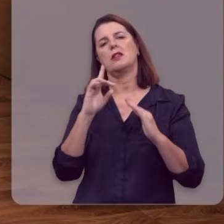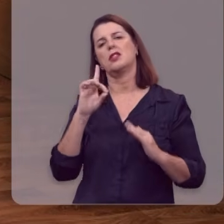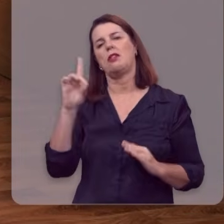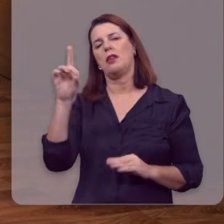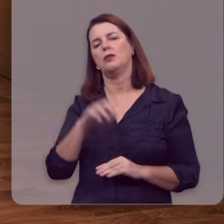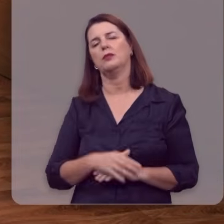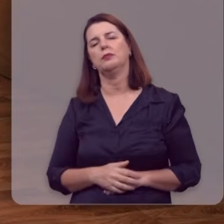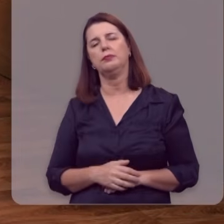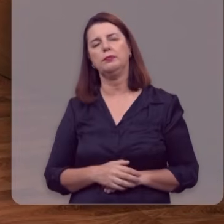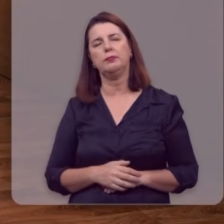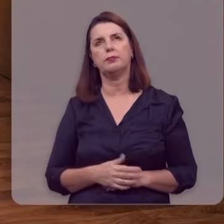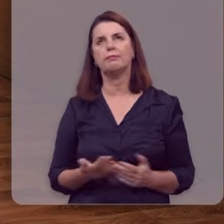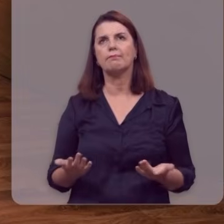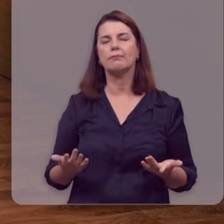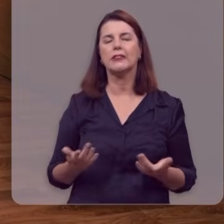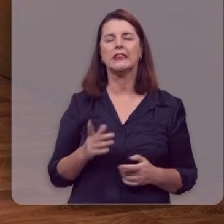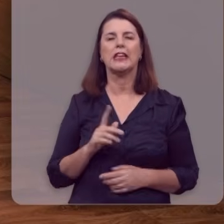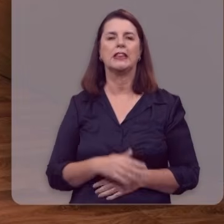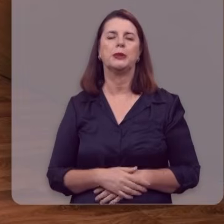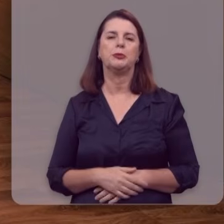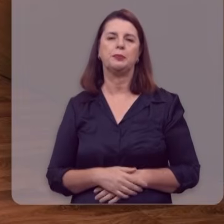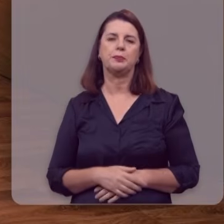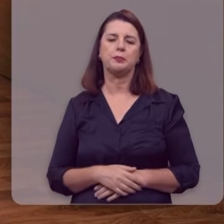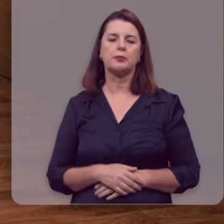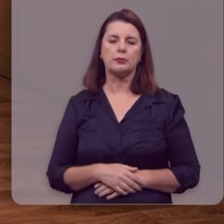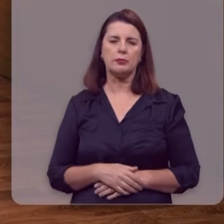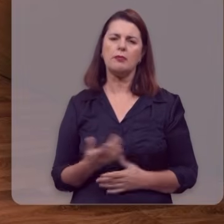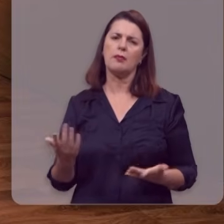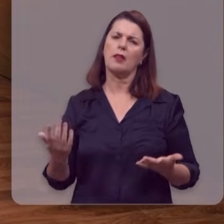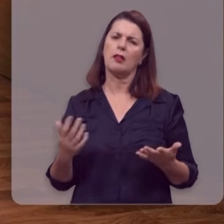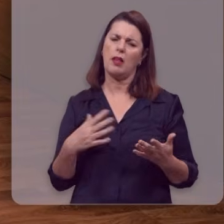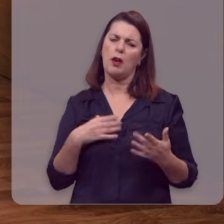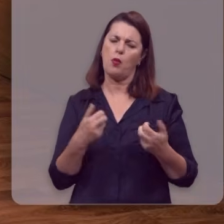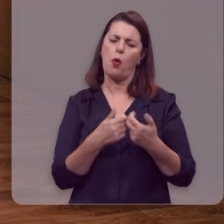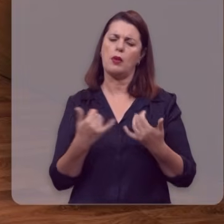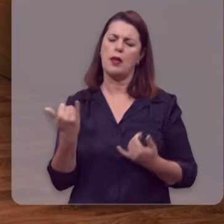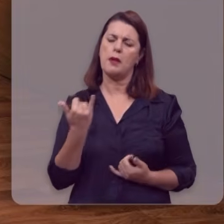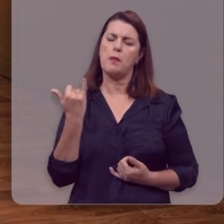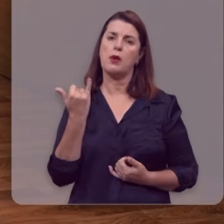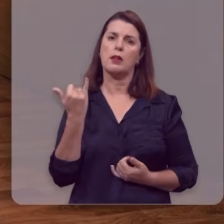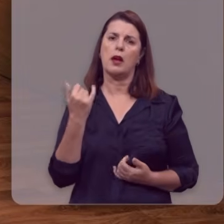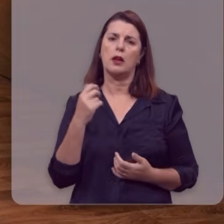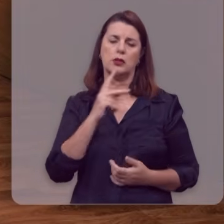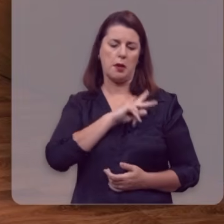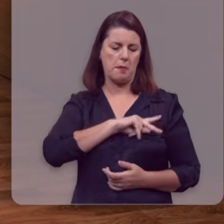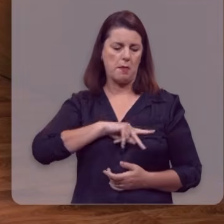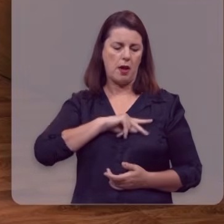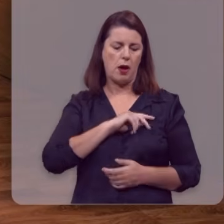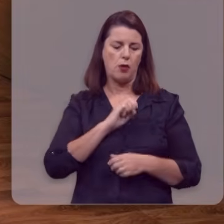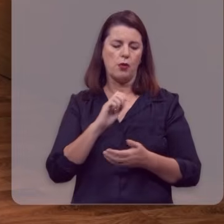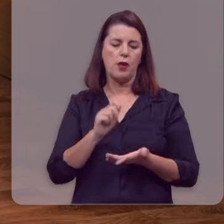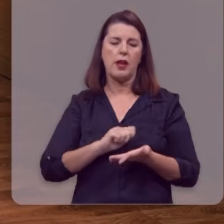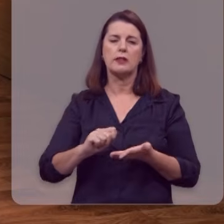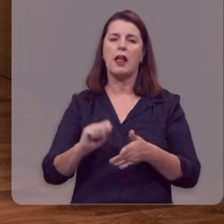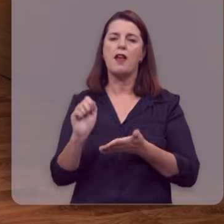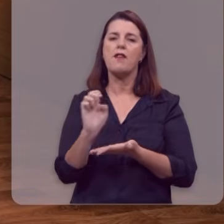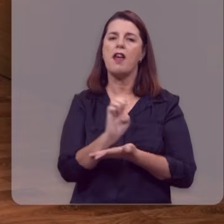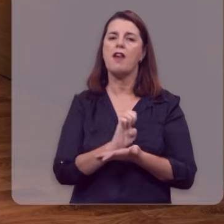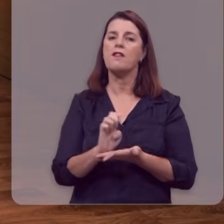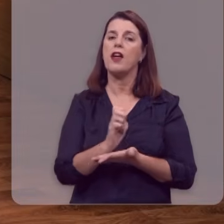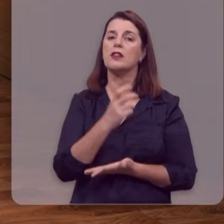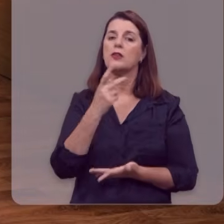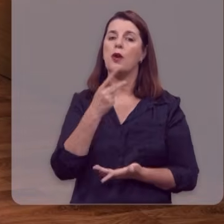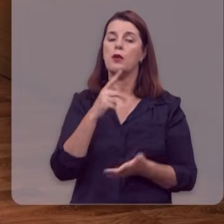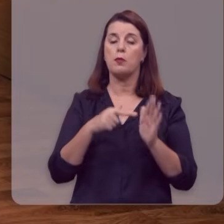Deus. Bom, isso tem implicações importantes, porque Paulo, escrevendo aos Efésios, vai